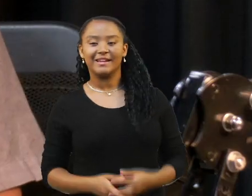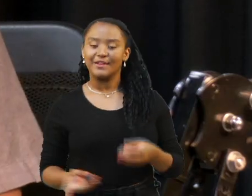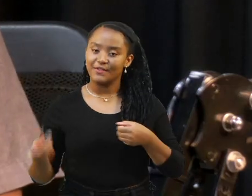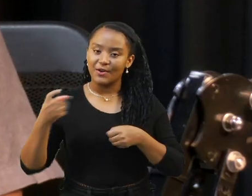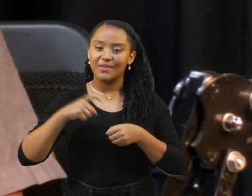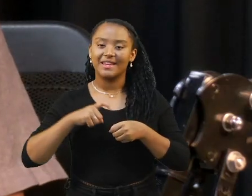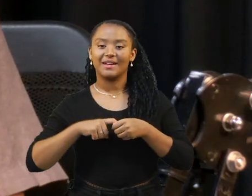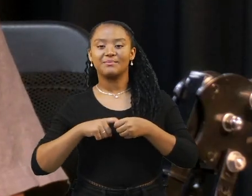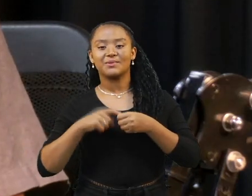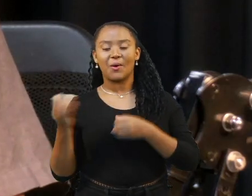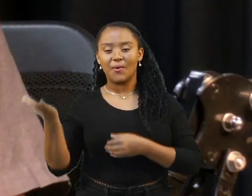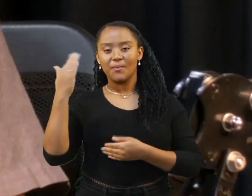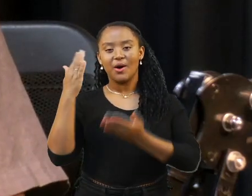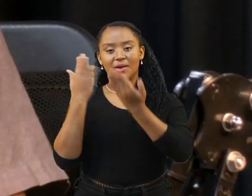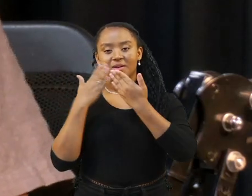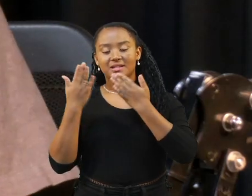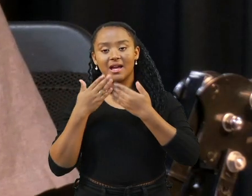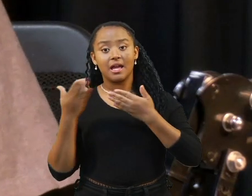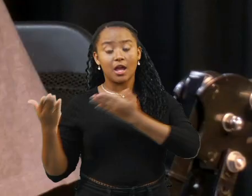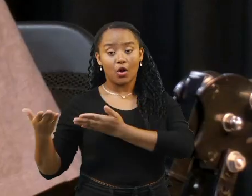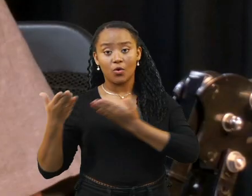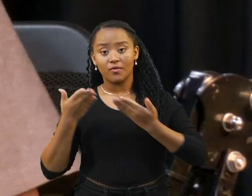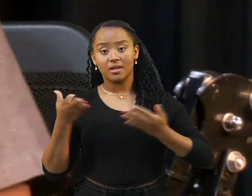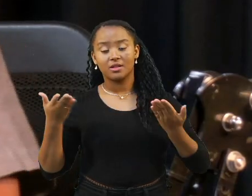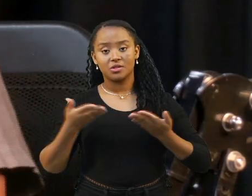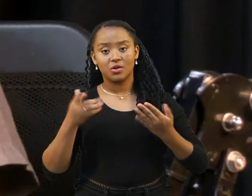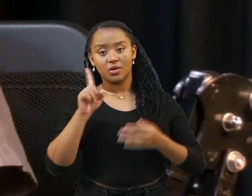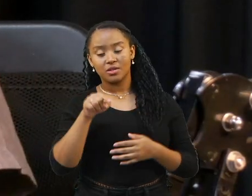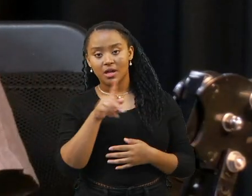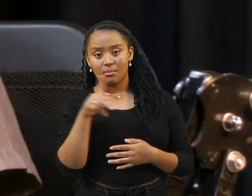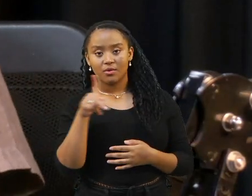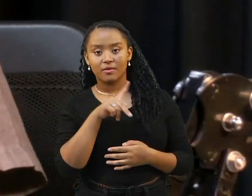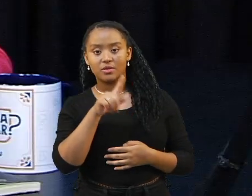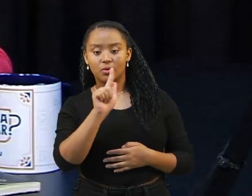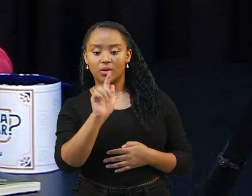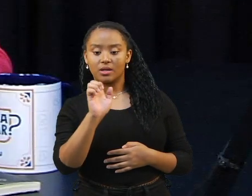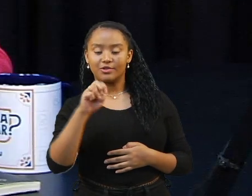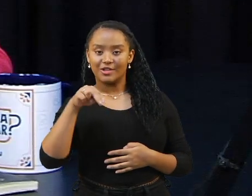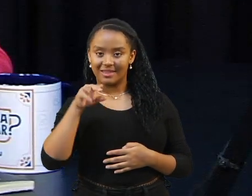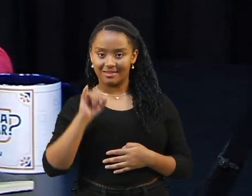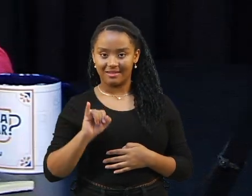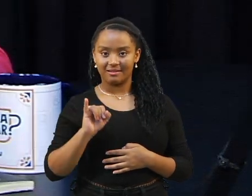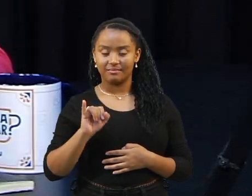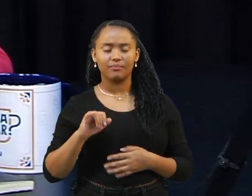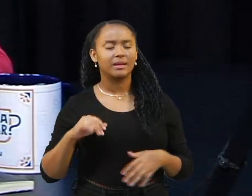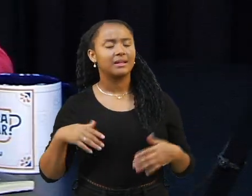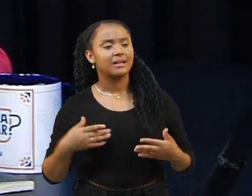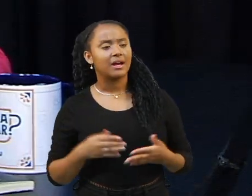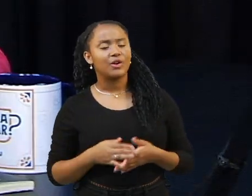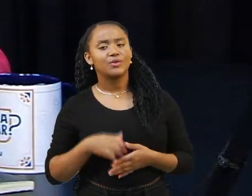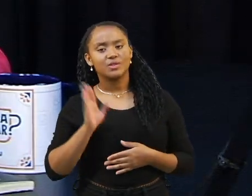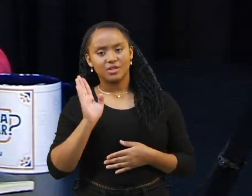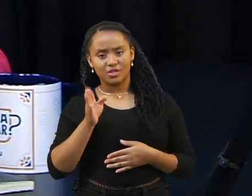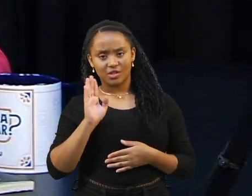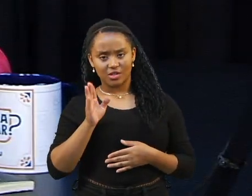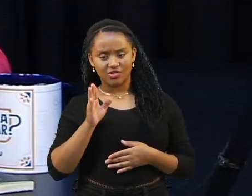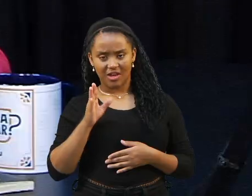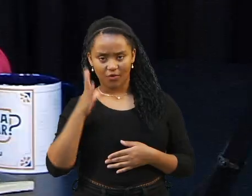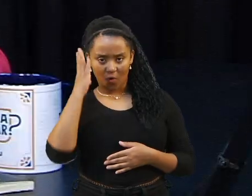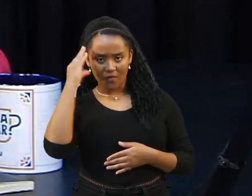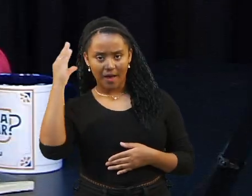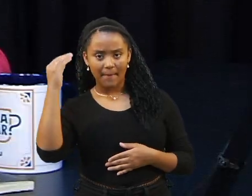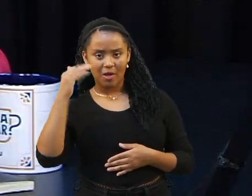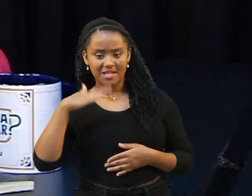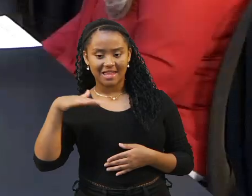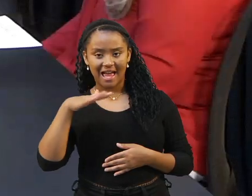Estamos de volta com Bora Prosear. E a nossa convidada de hoje é a professora Geni. Já ficou